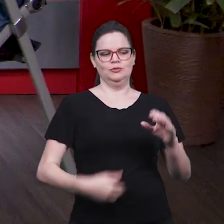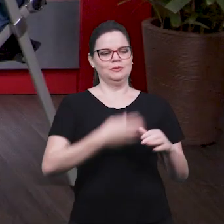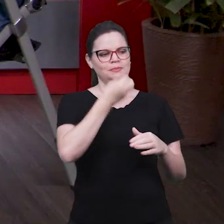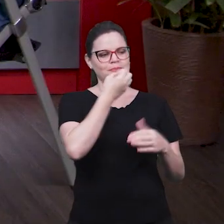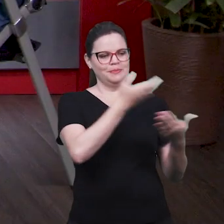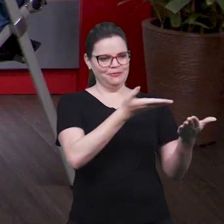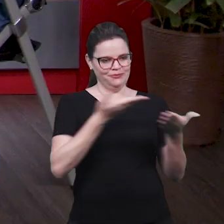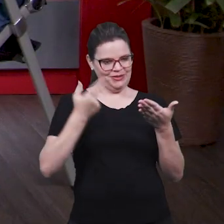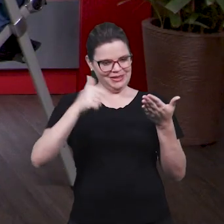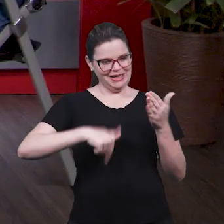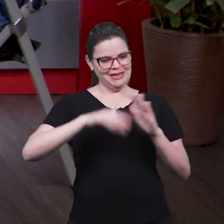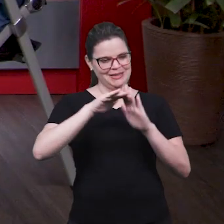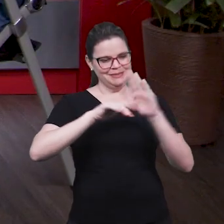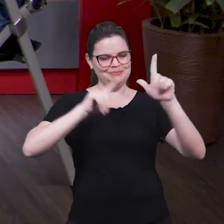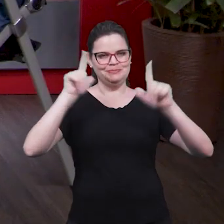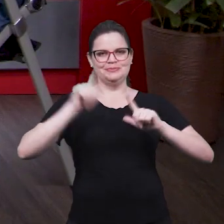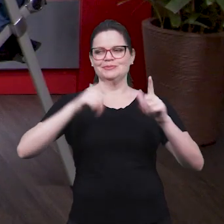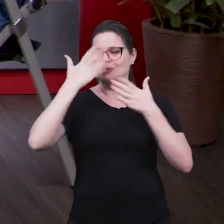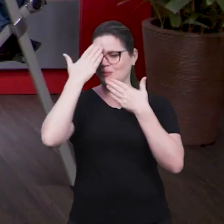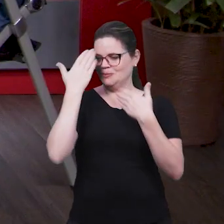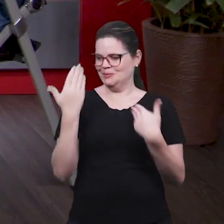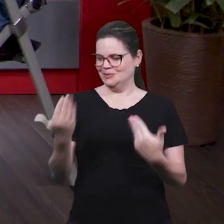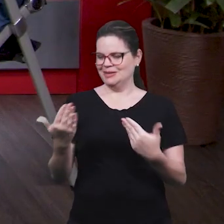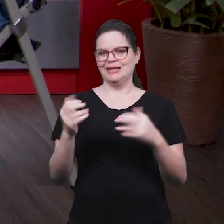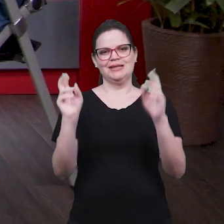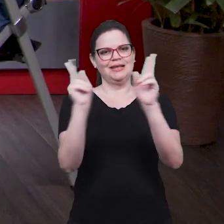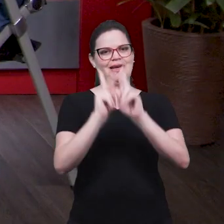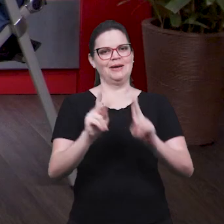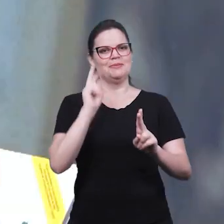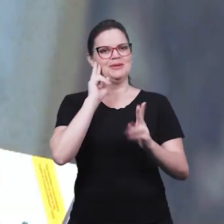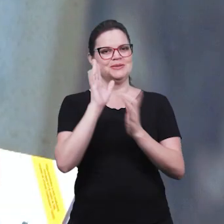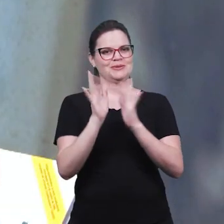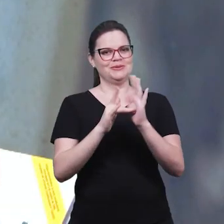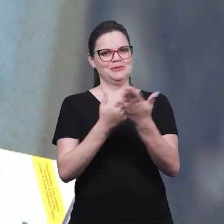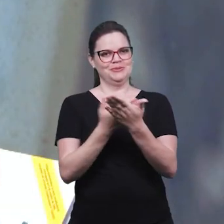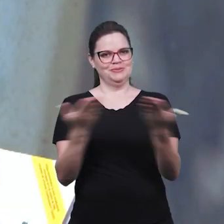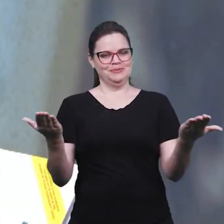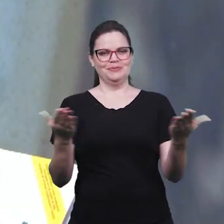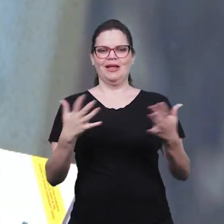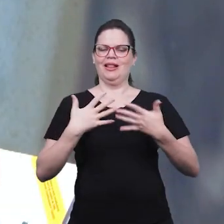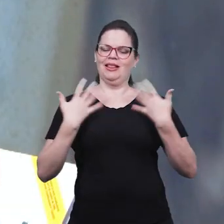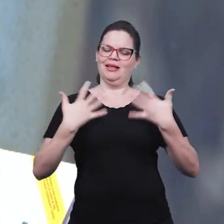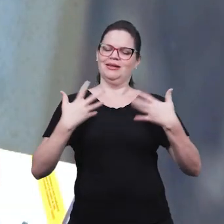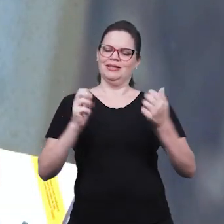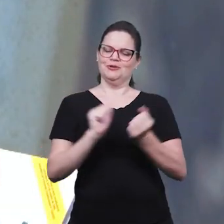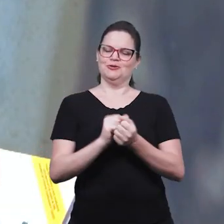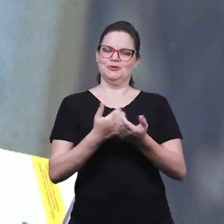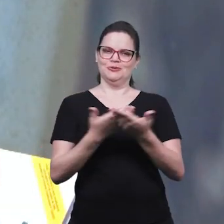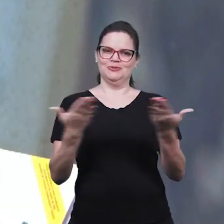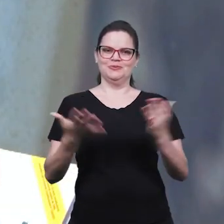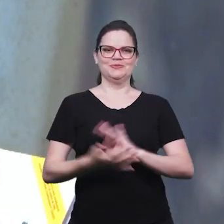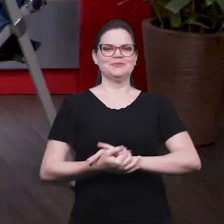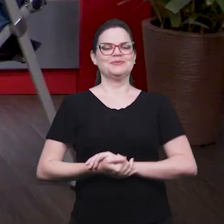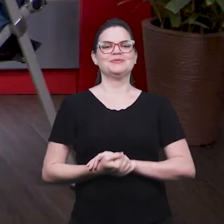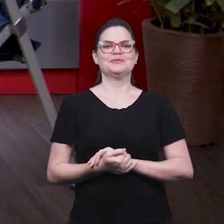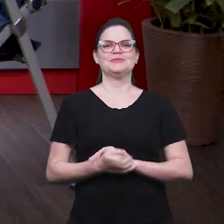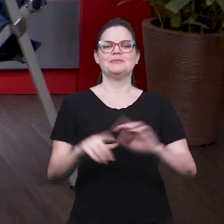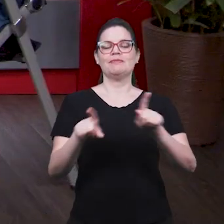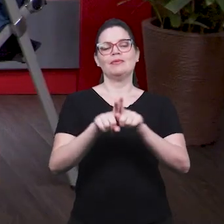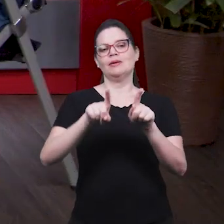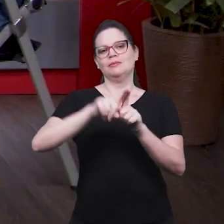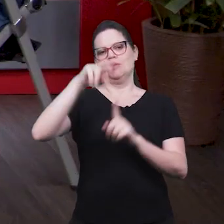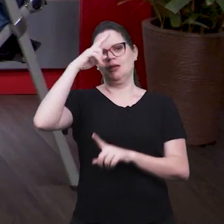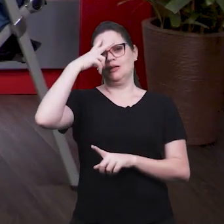seja bem-vinda ao nosso programa. Muito obrigada. Paz do Senhor a todos. É uma alegria estar aqui com os irmãos. Lembrando